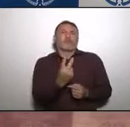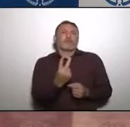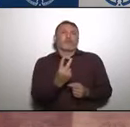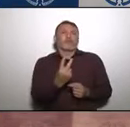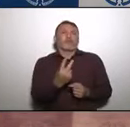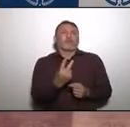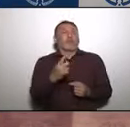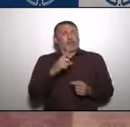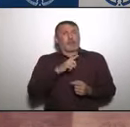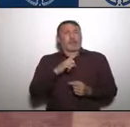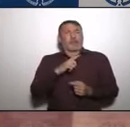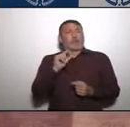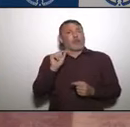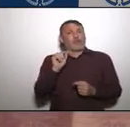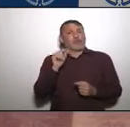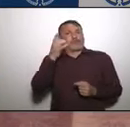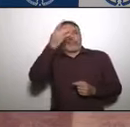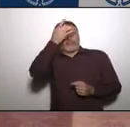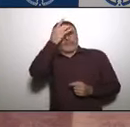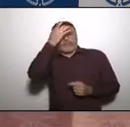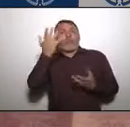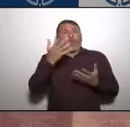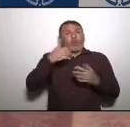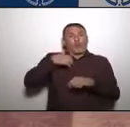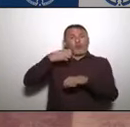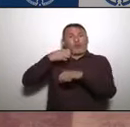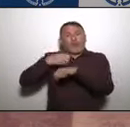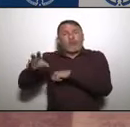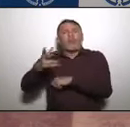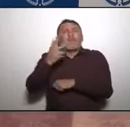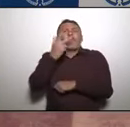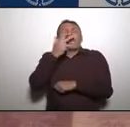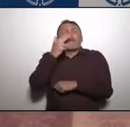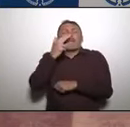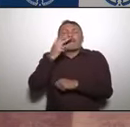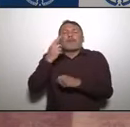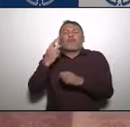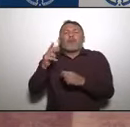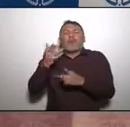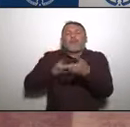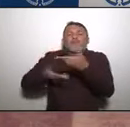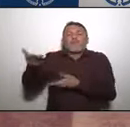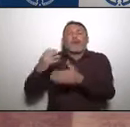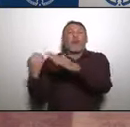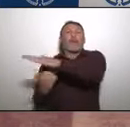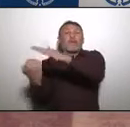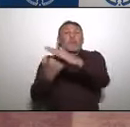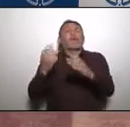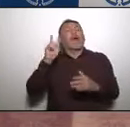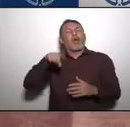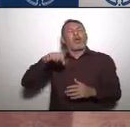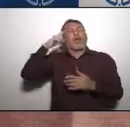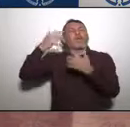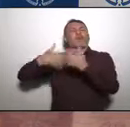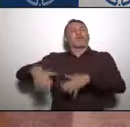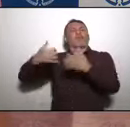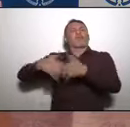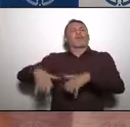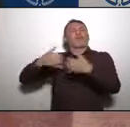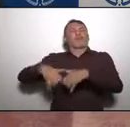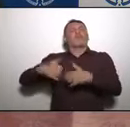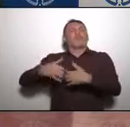nossa provocação ao mundo empresarial é essa, tá certo? Então, amanhã nós vamos ter, eu pedi